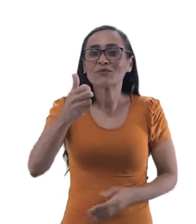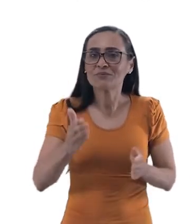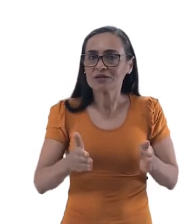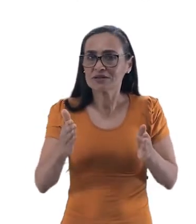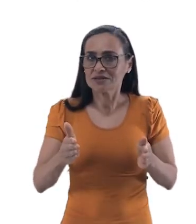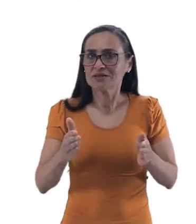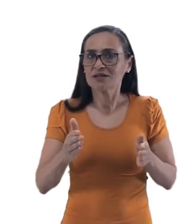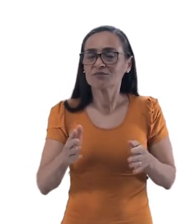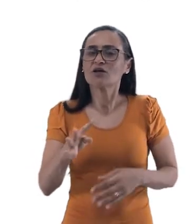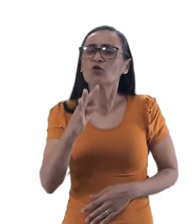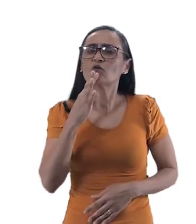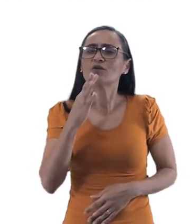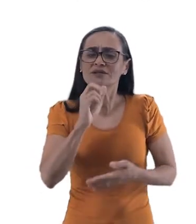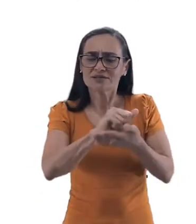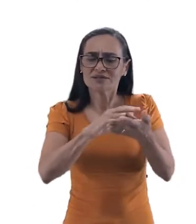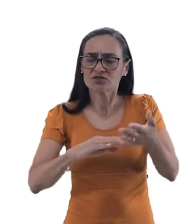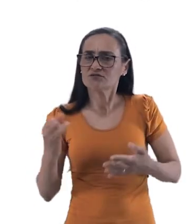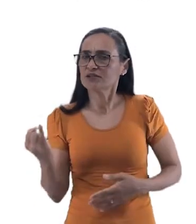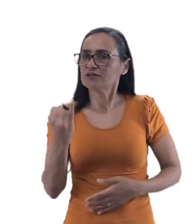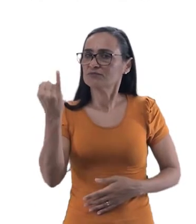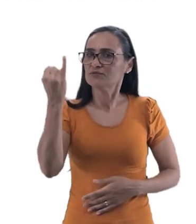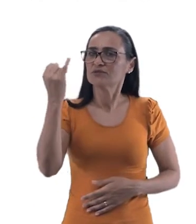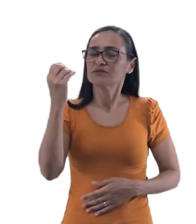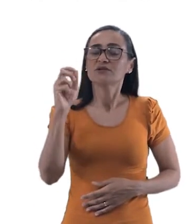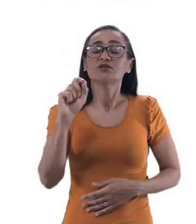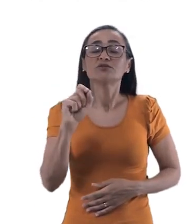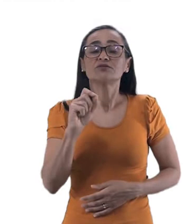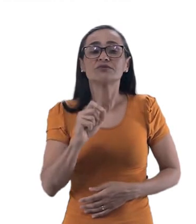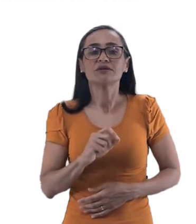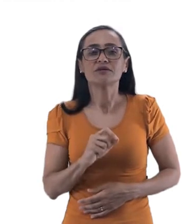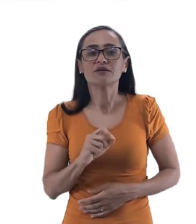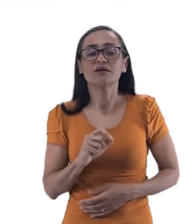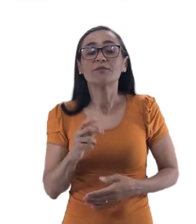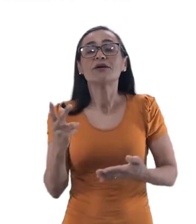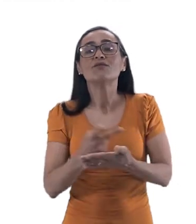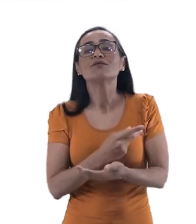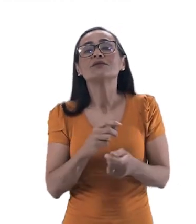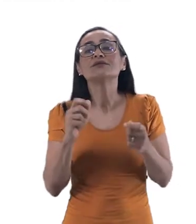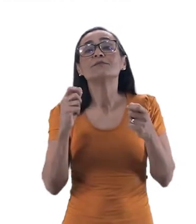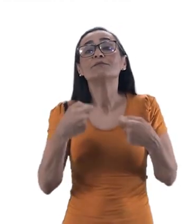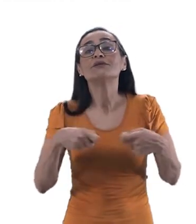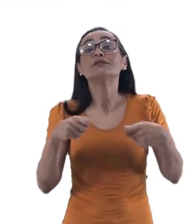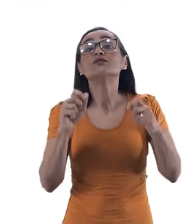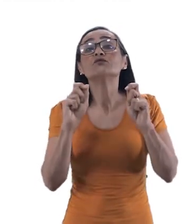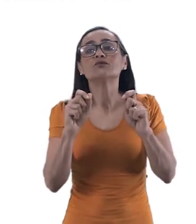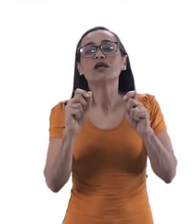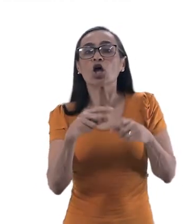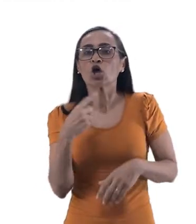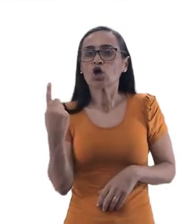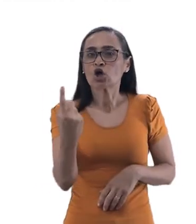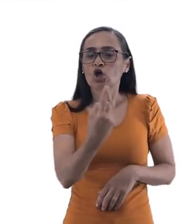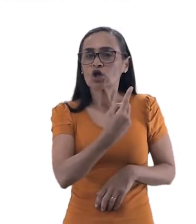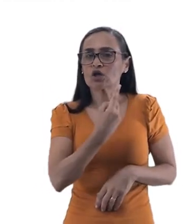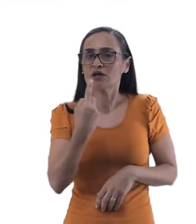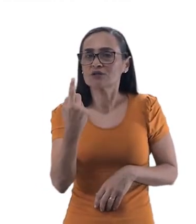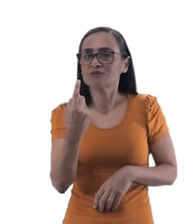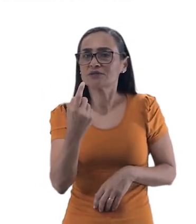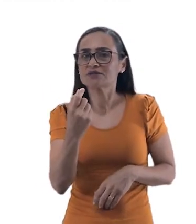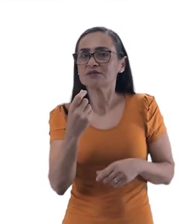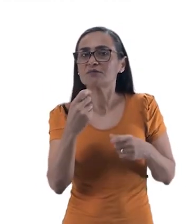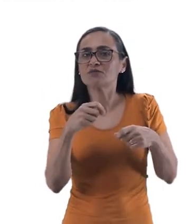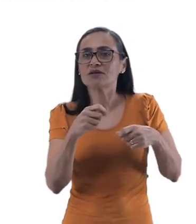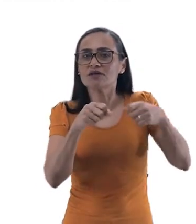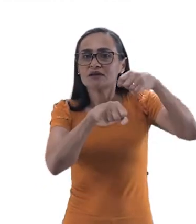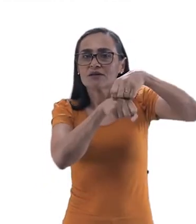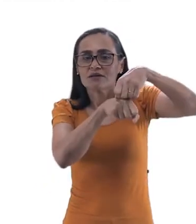Na primeira etapa, que é a identificação das atividades relevantes, para que isso ocorra, nós temos que estabelecer